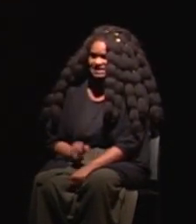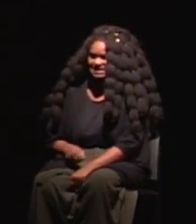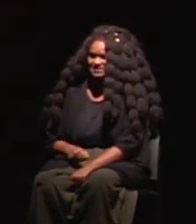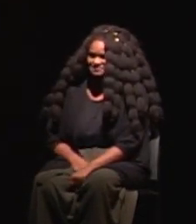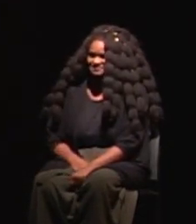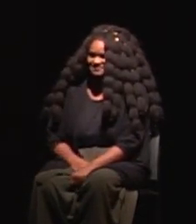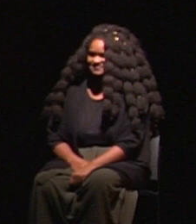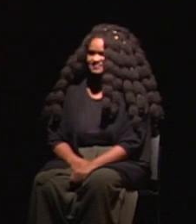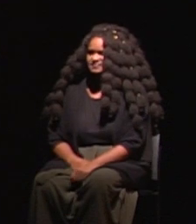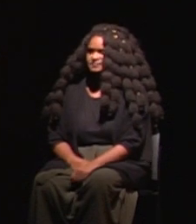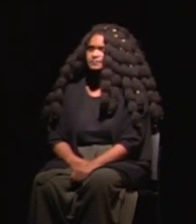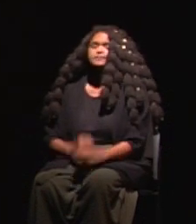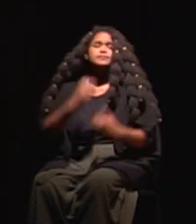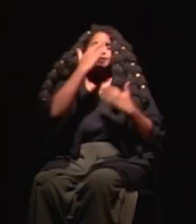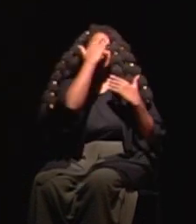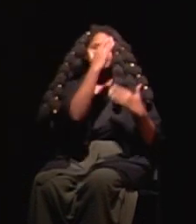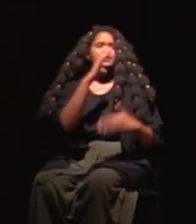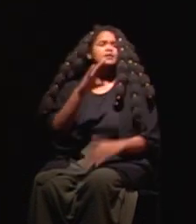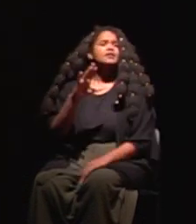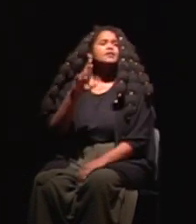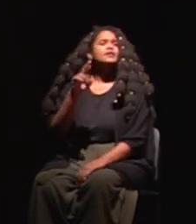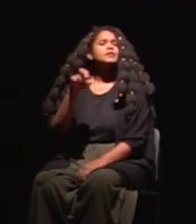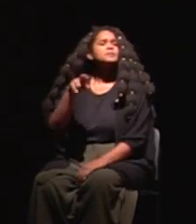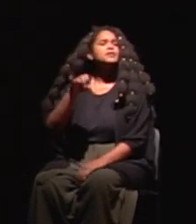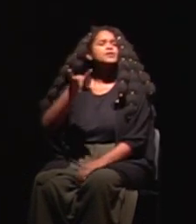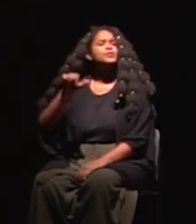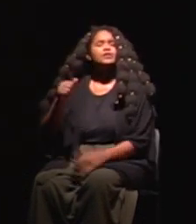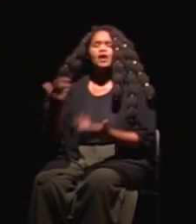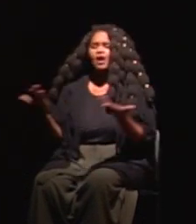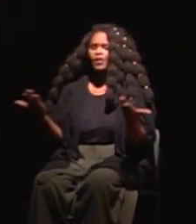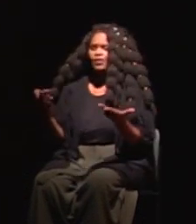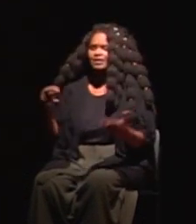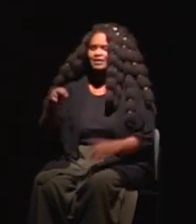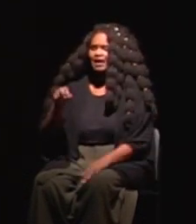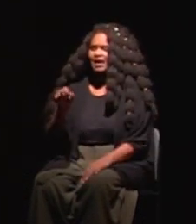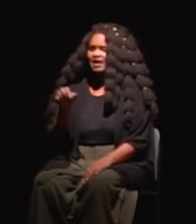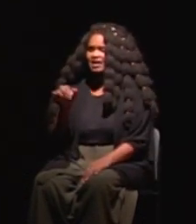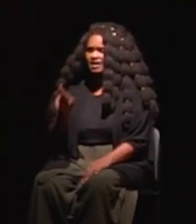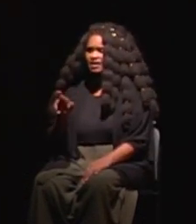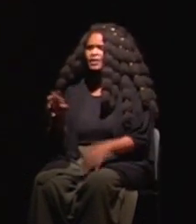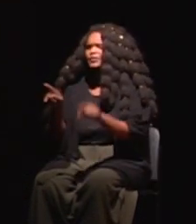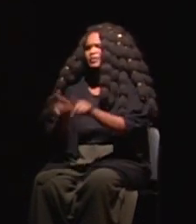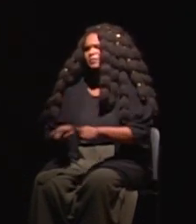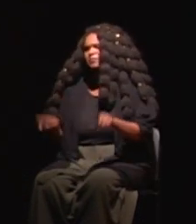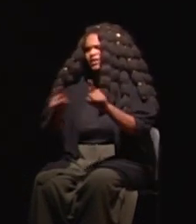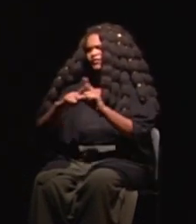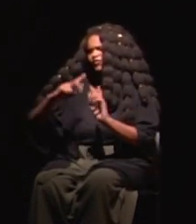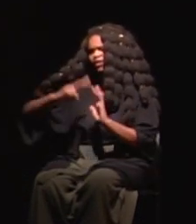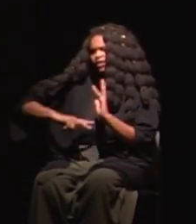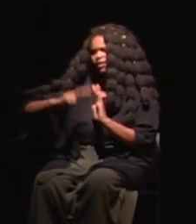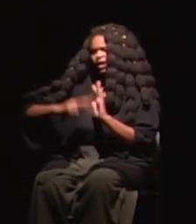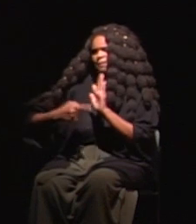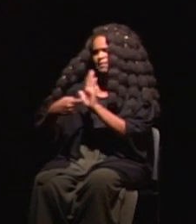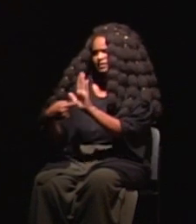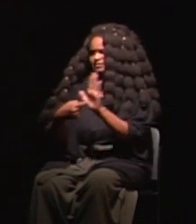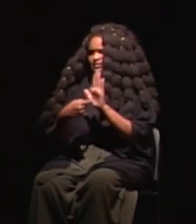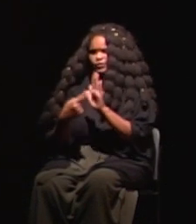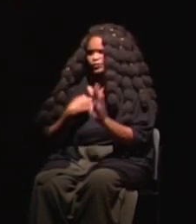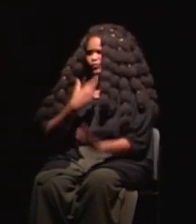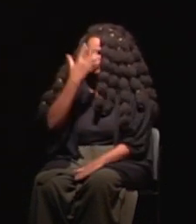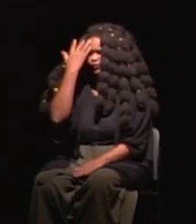Muito obrigada, Cremilda. E agora vamos passar a palavra a Nair Benedito. Eu também vou ler a apresentação da Nair, para não esquecer